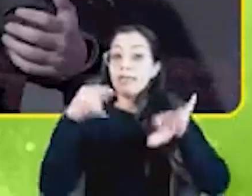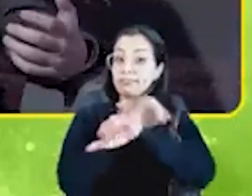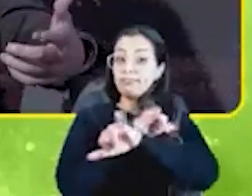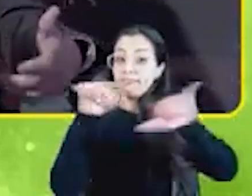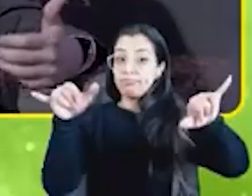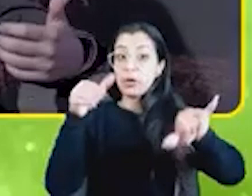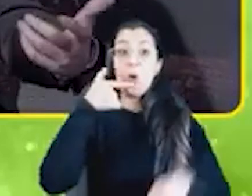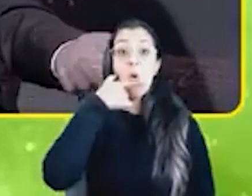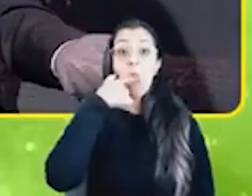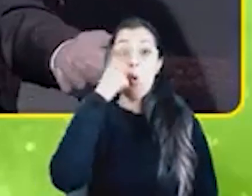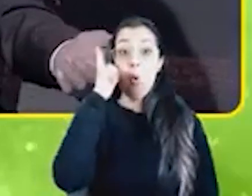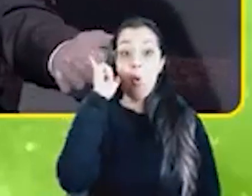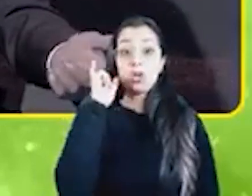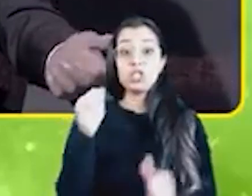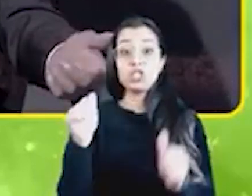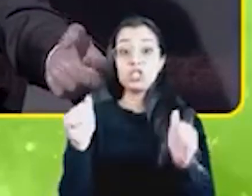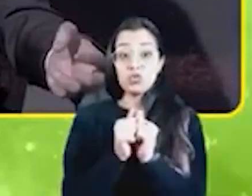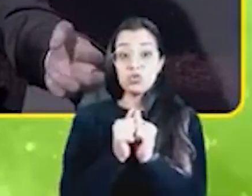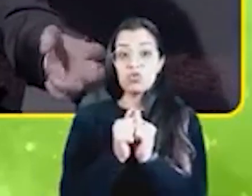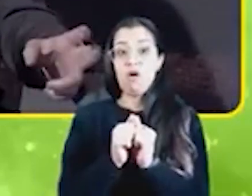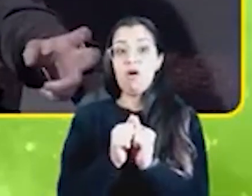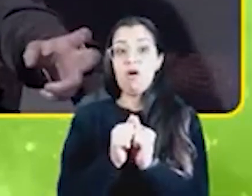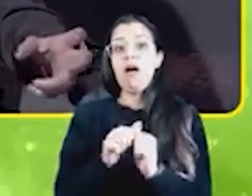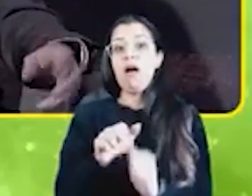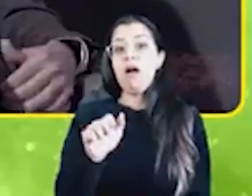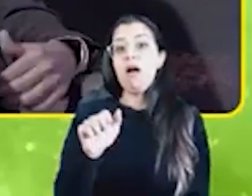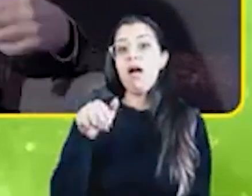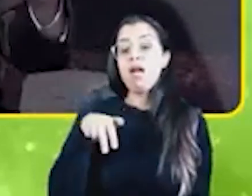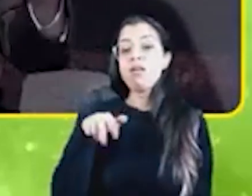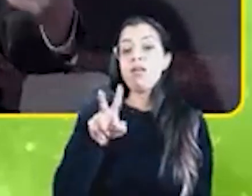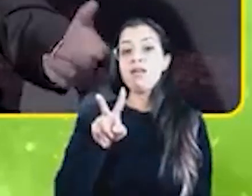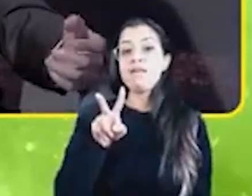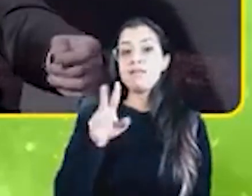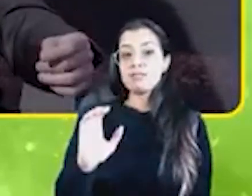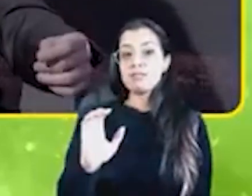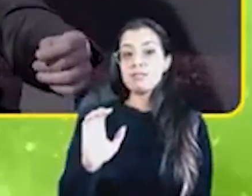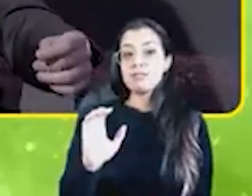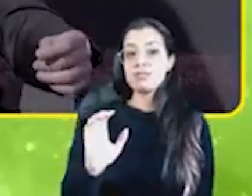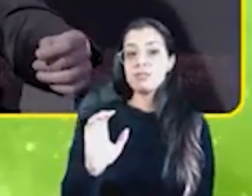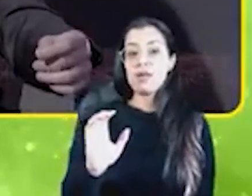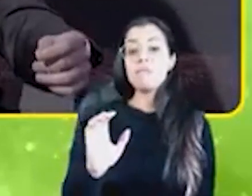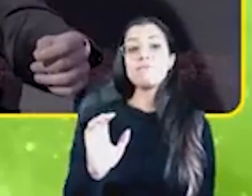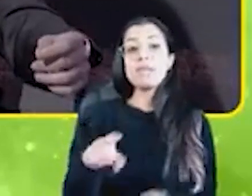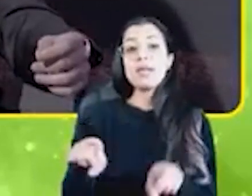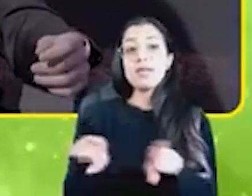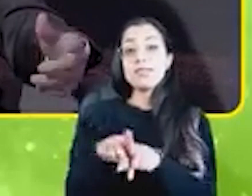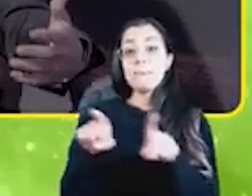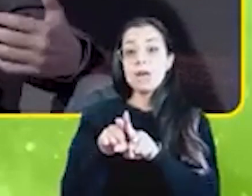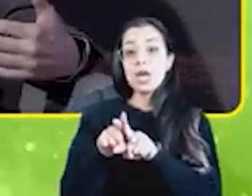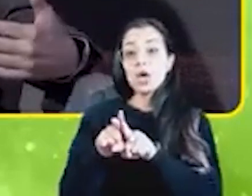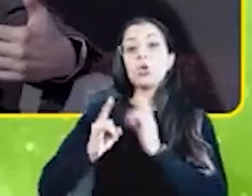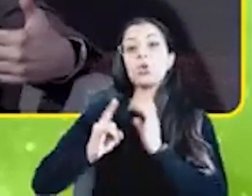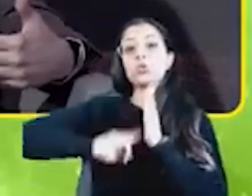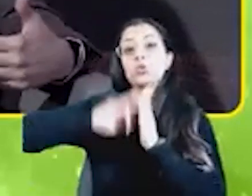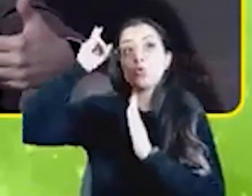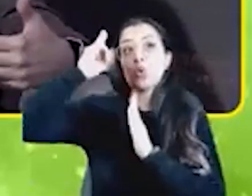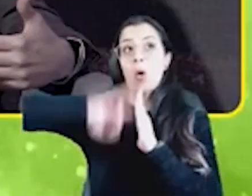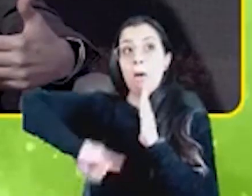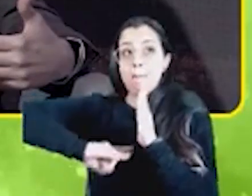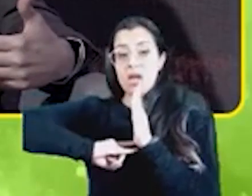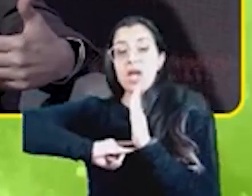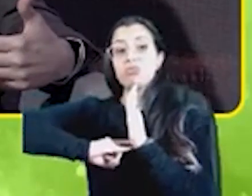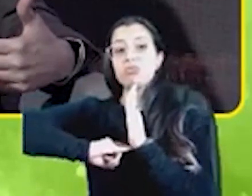nós tivemos o lançamento de um documento também um documento multidisciplinar uh um documento que foi construído no âmbito da